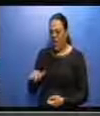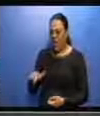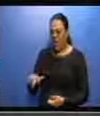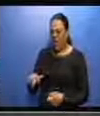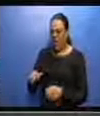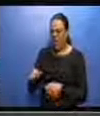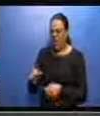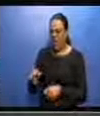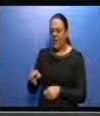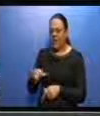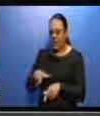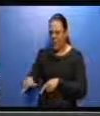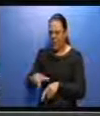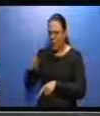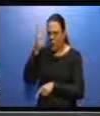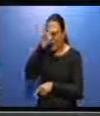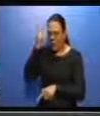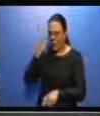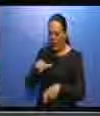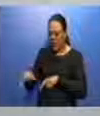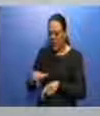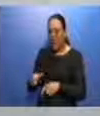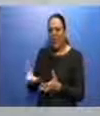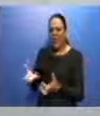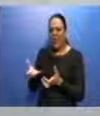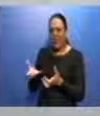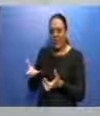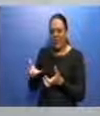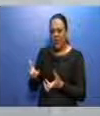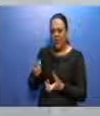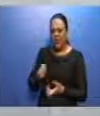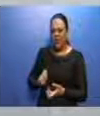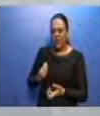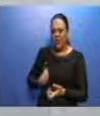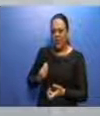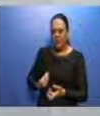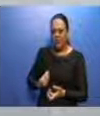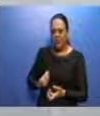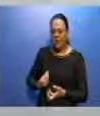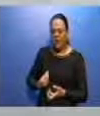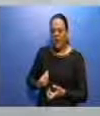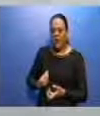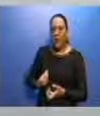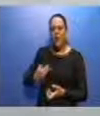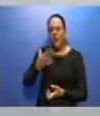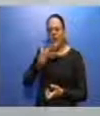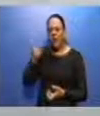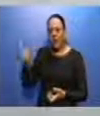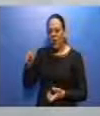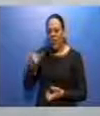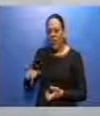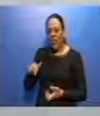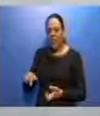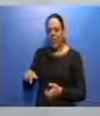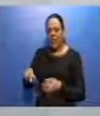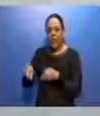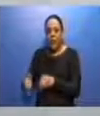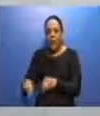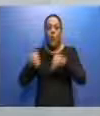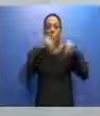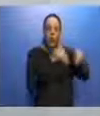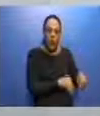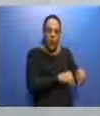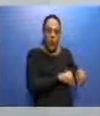cássia aí numa expectativa de uma vida melhor na cidade e também a concentração de terras né